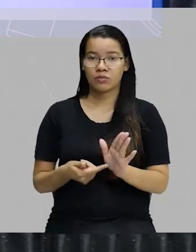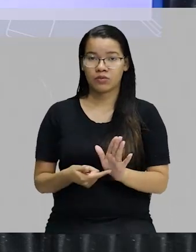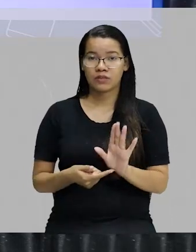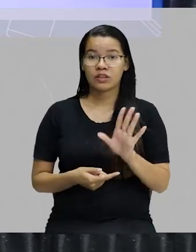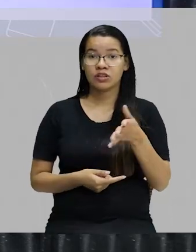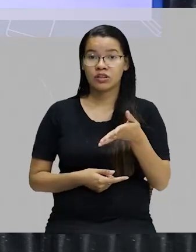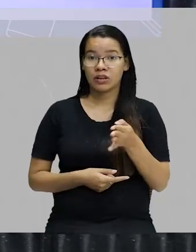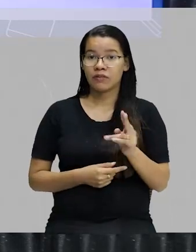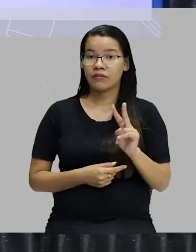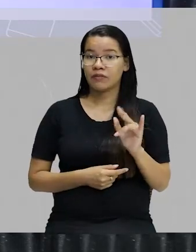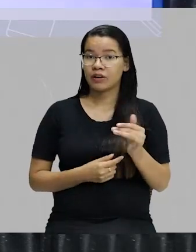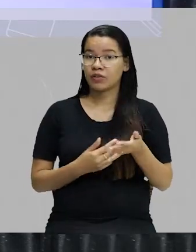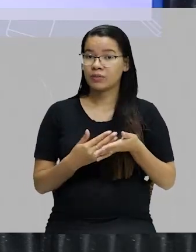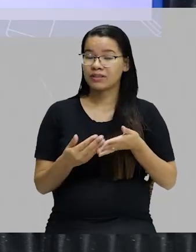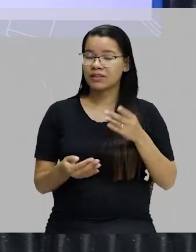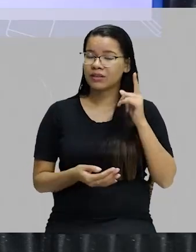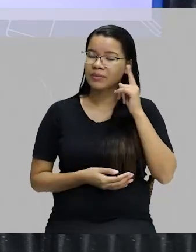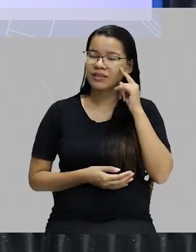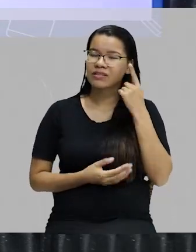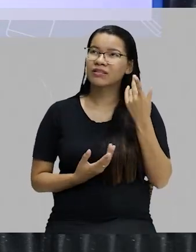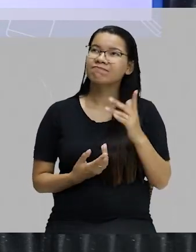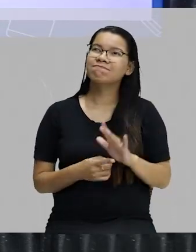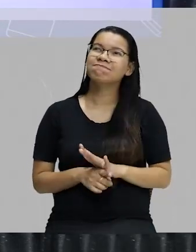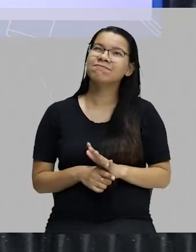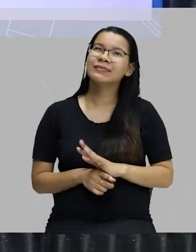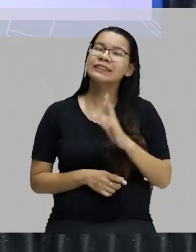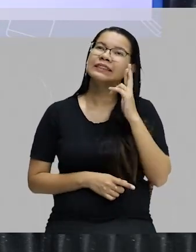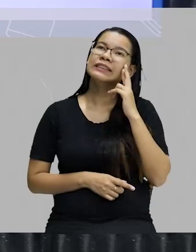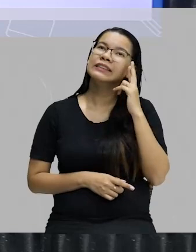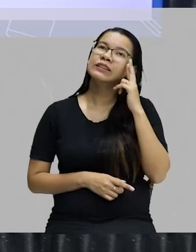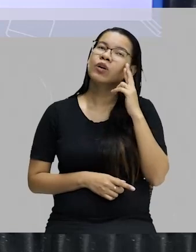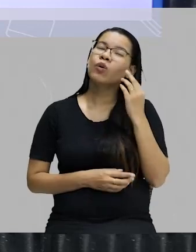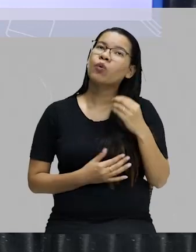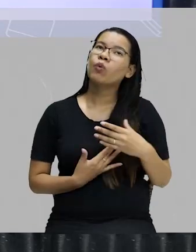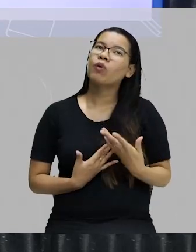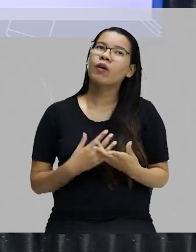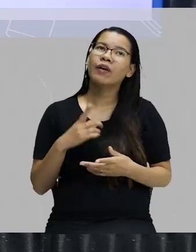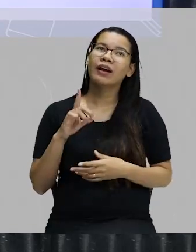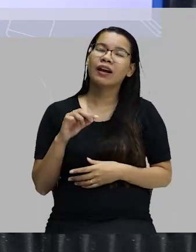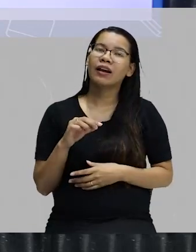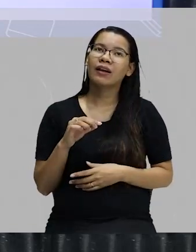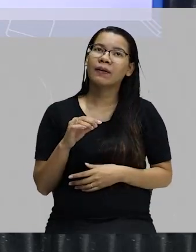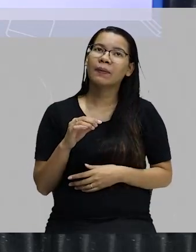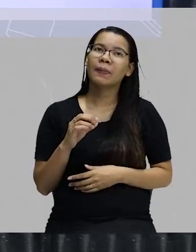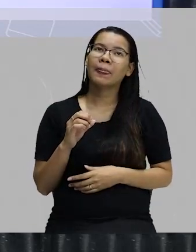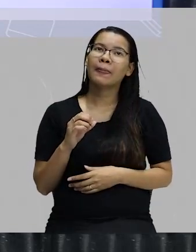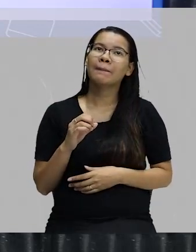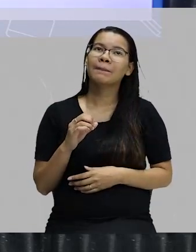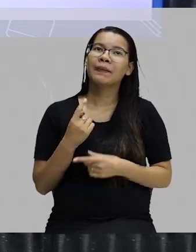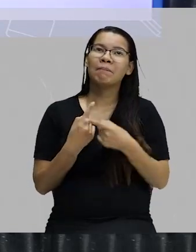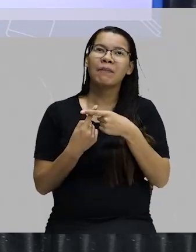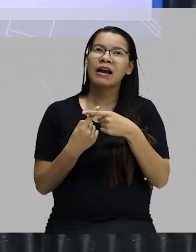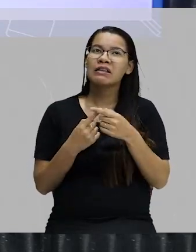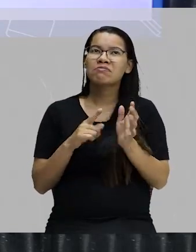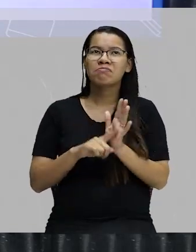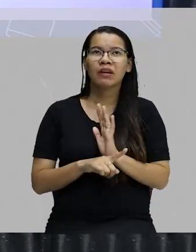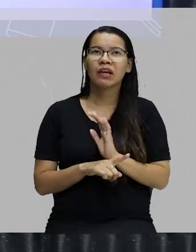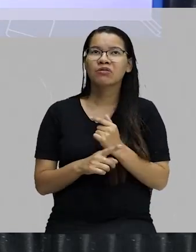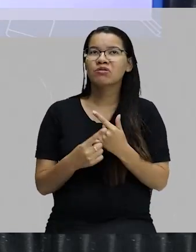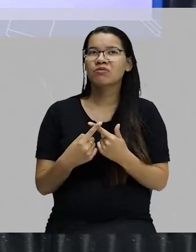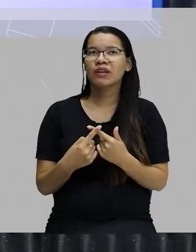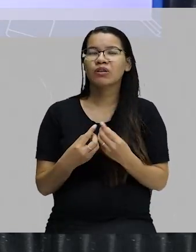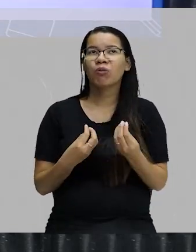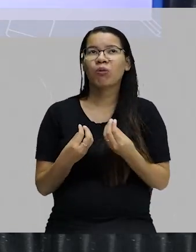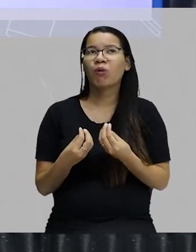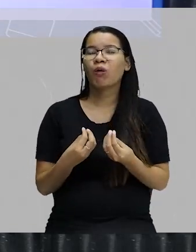vai começando, né, a pensar, se questionar qual seria a operação que você poderia usar, né, de maneira que